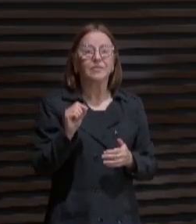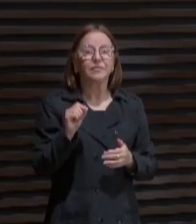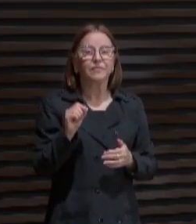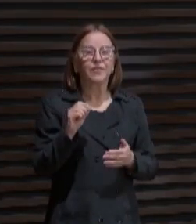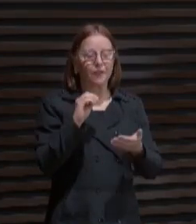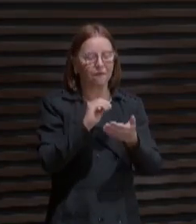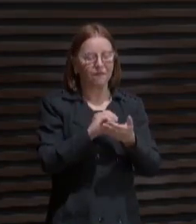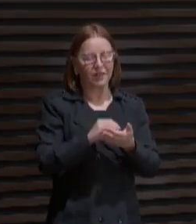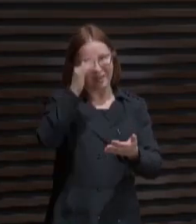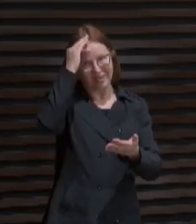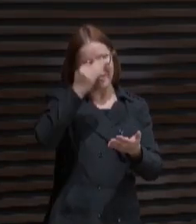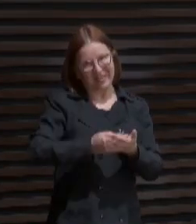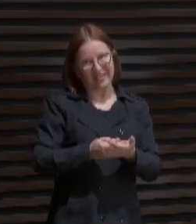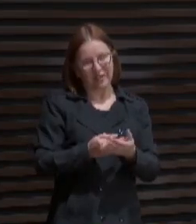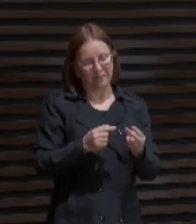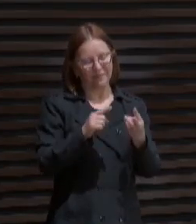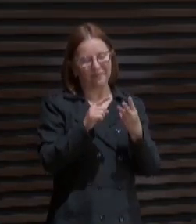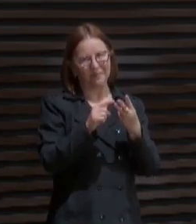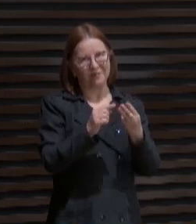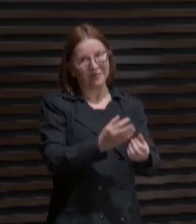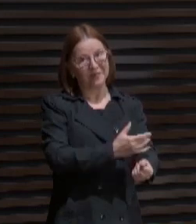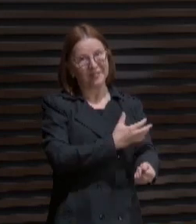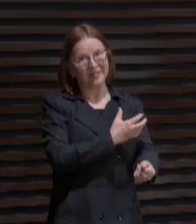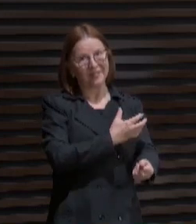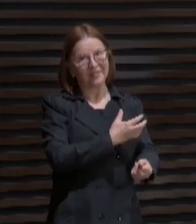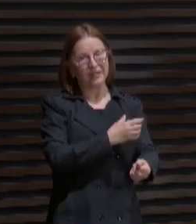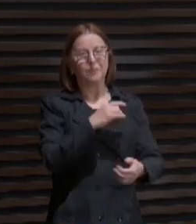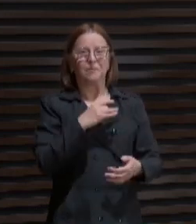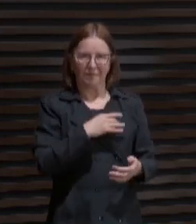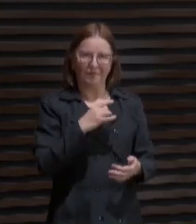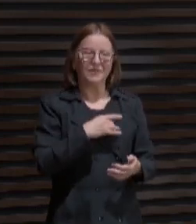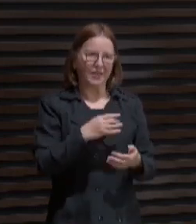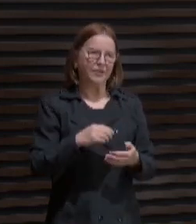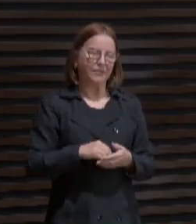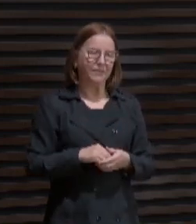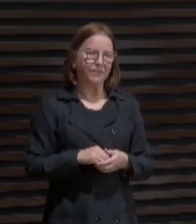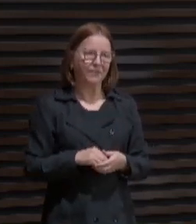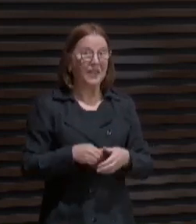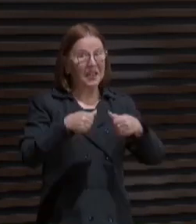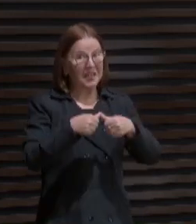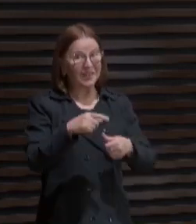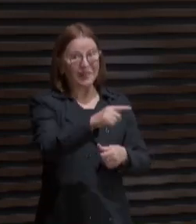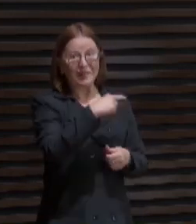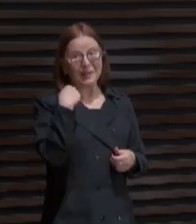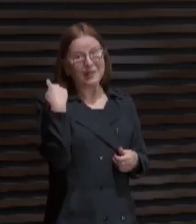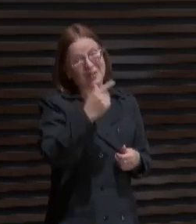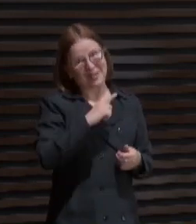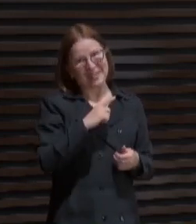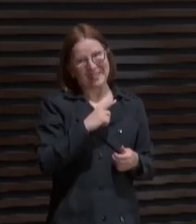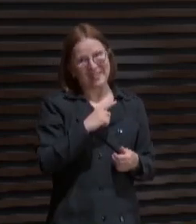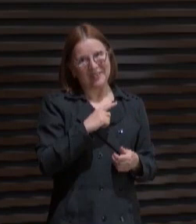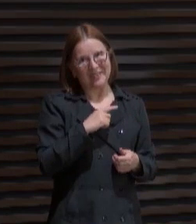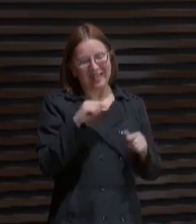Falta de fé. E a terceira? Medo. É isso que nós temos nessa